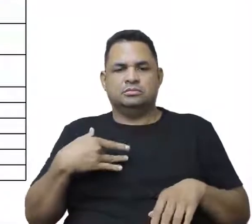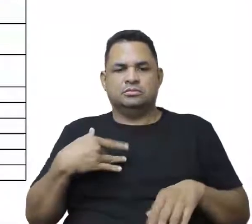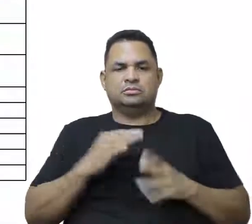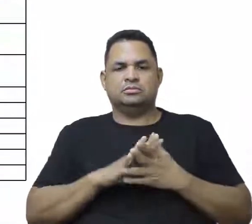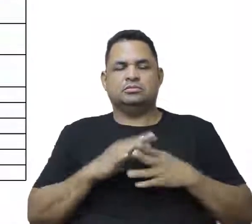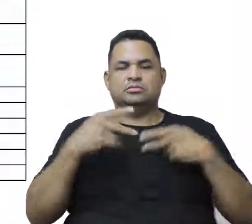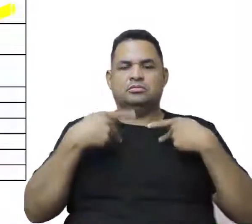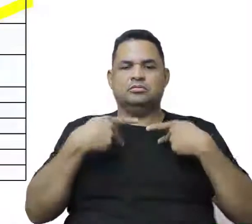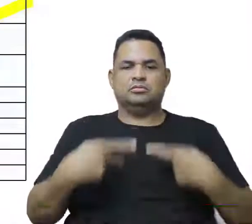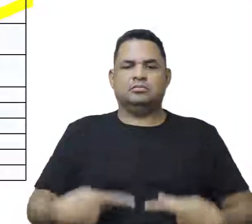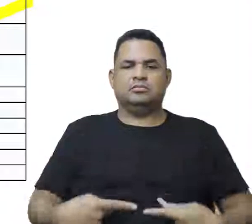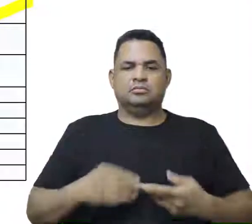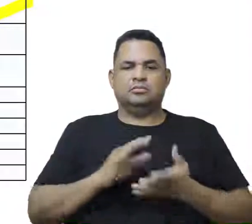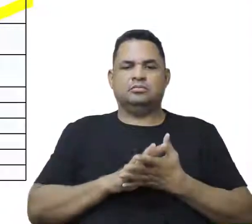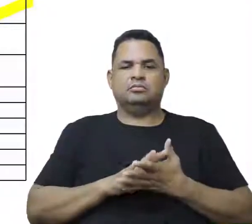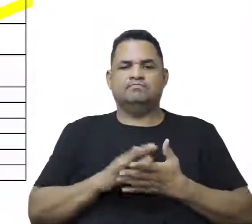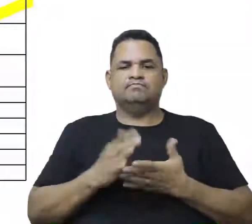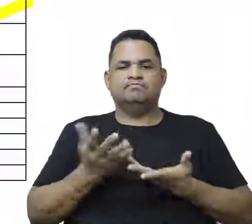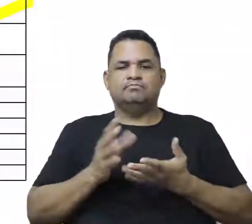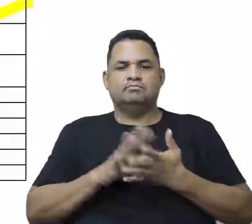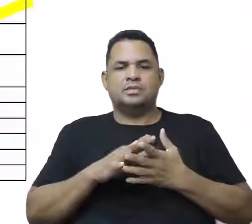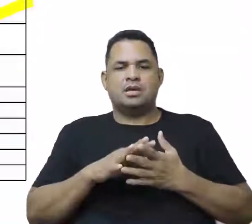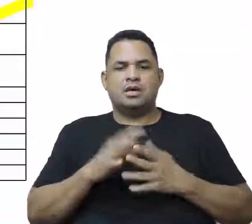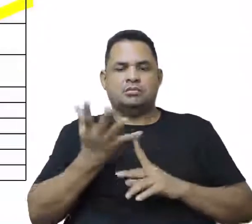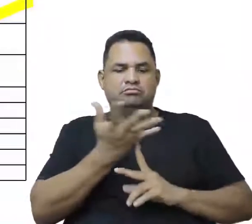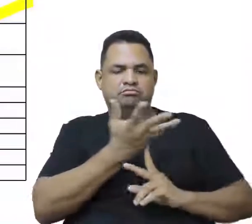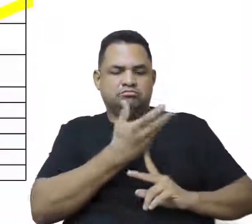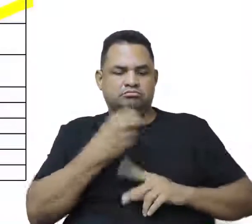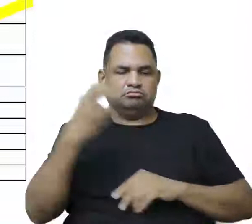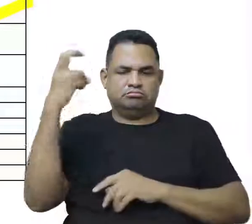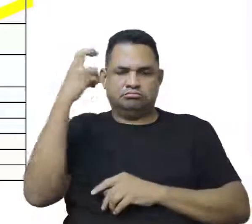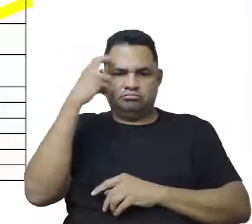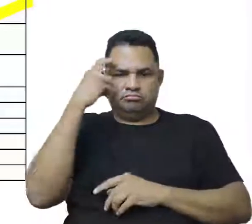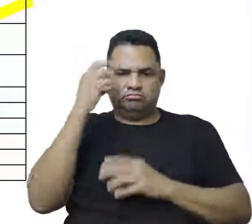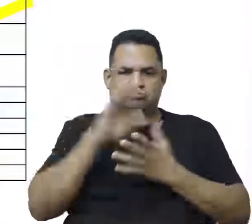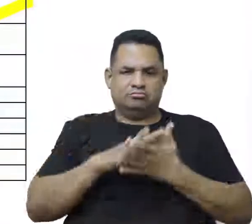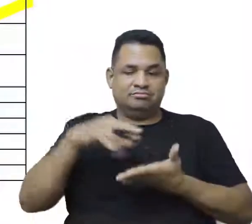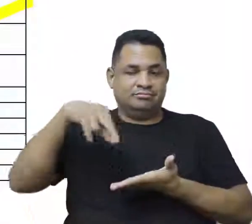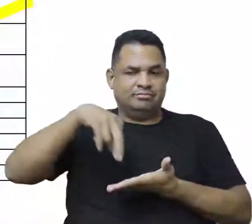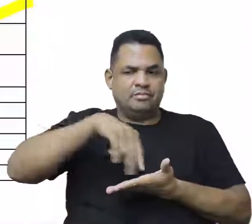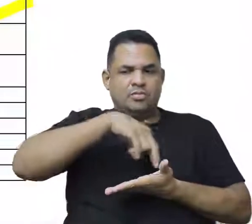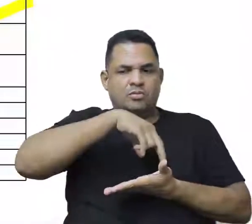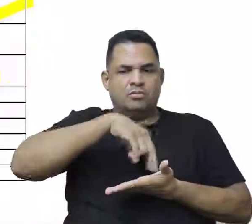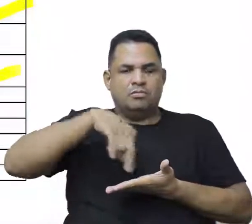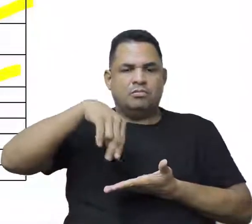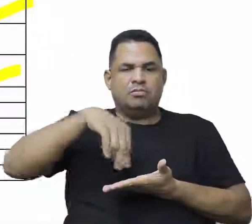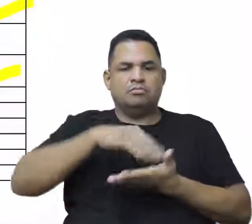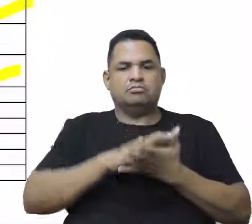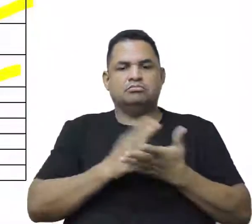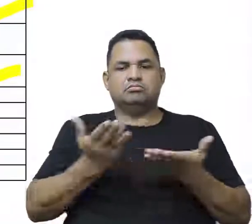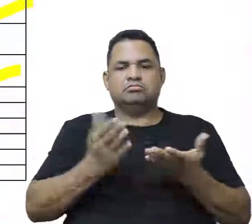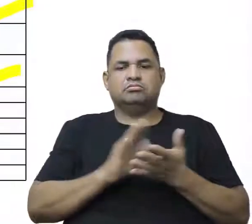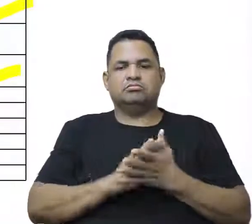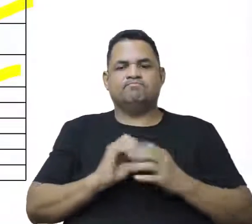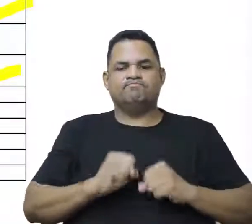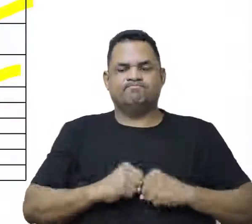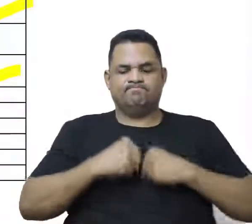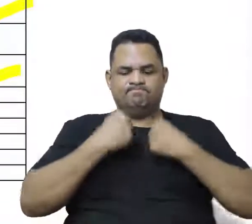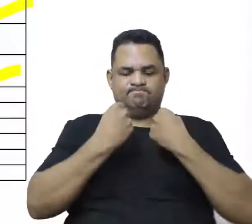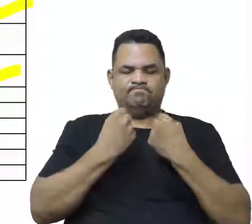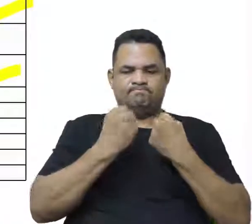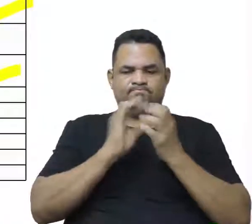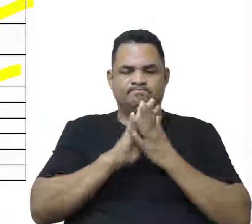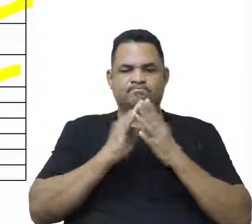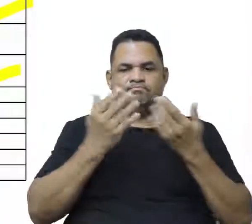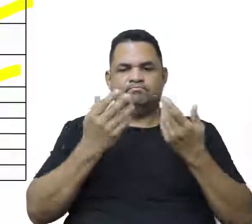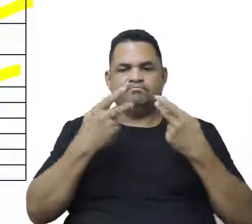saúde, corpo e expressão artística e cultural, as danças e, claro, condicionamento e esforço